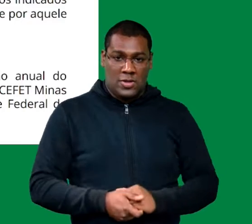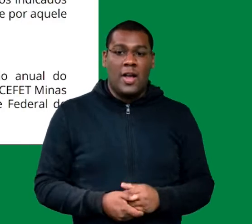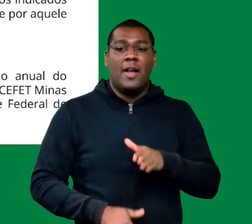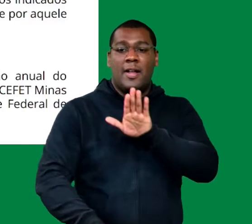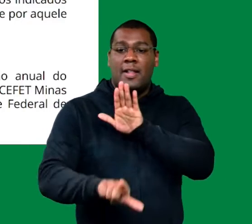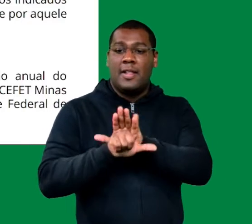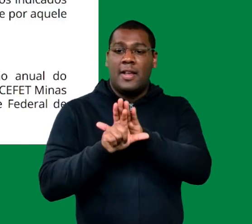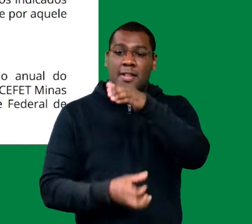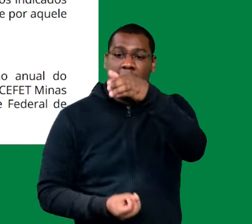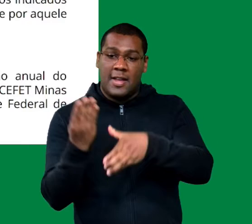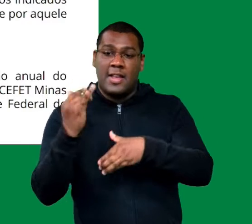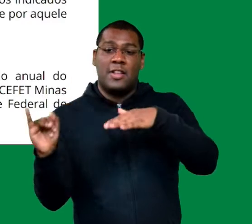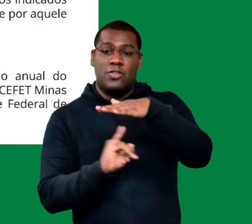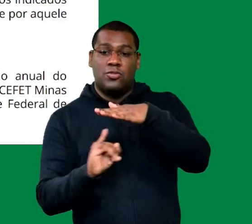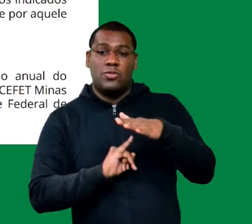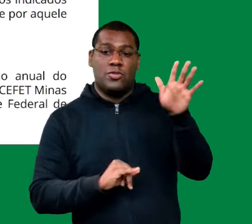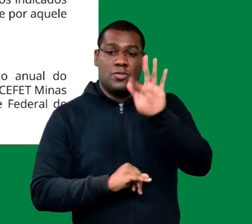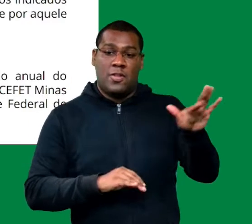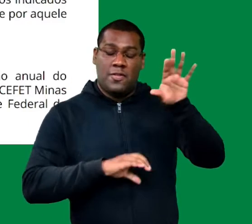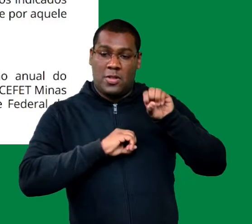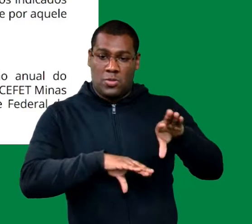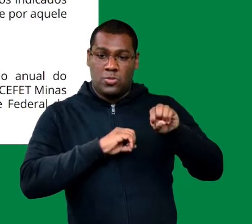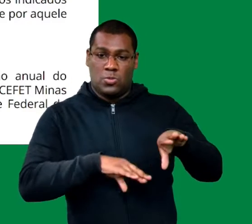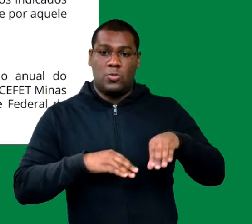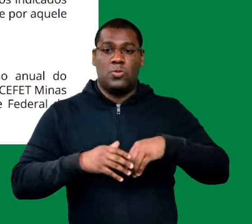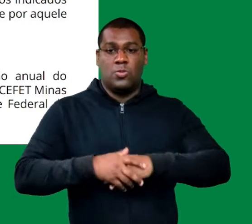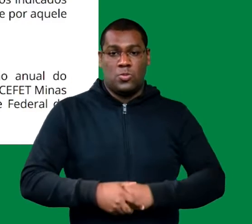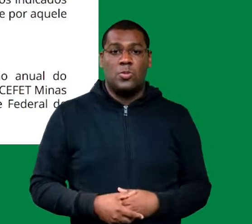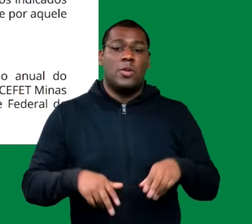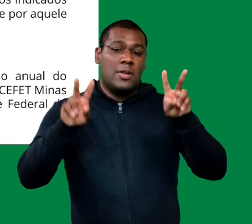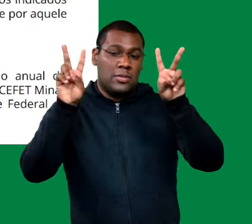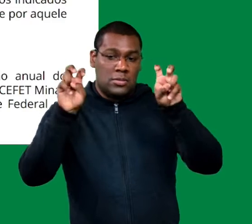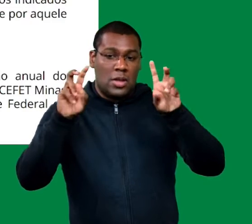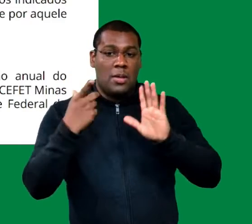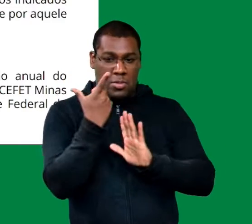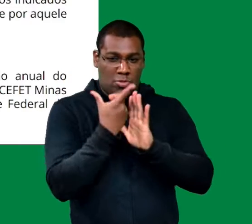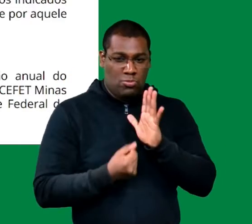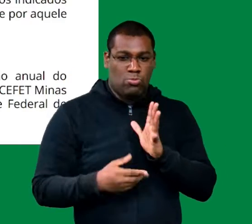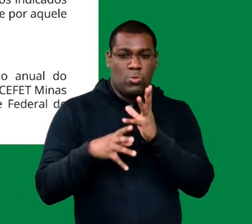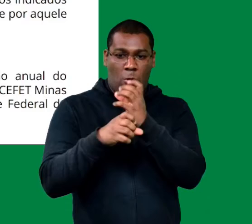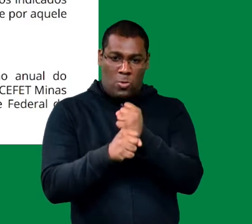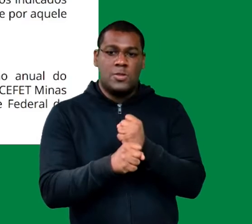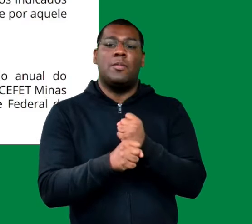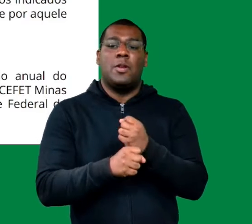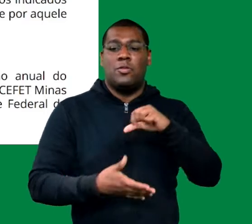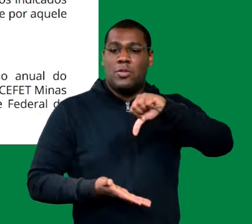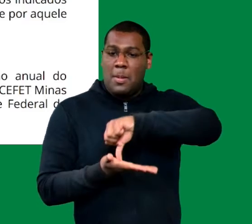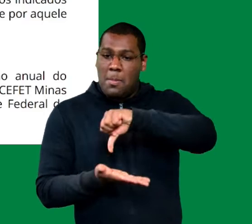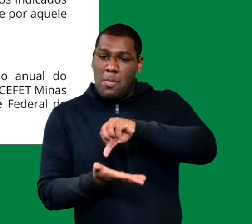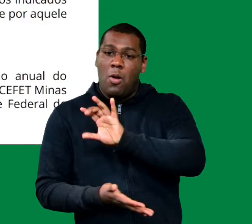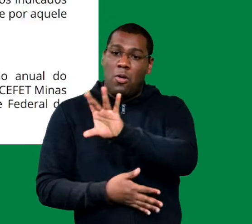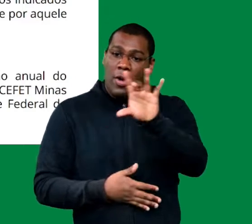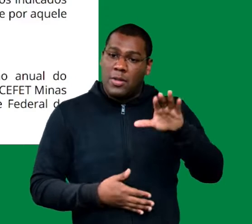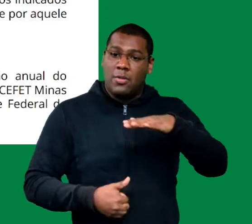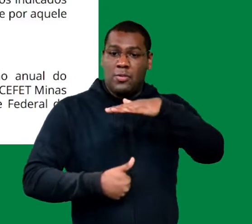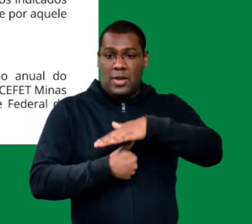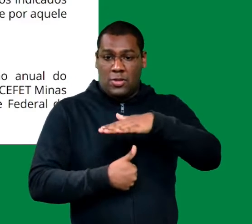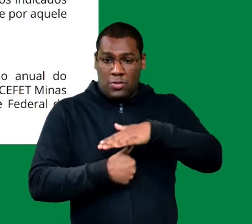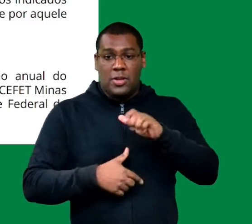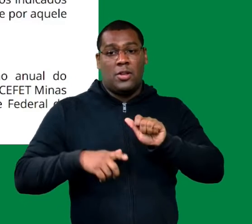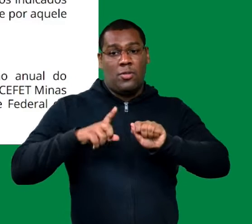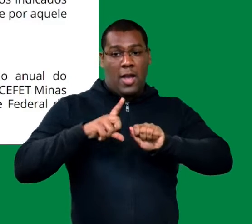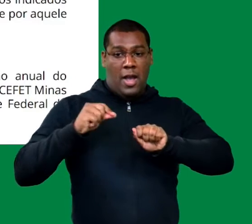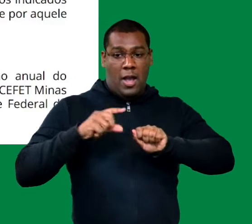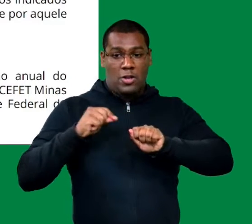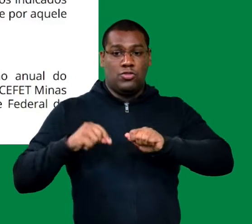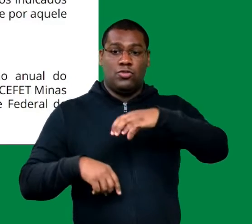criação de institutos, na parte que trata da questão orçamentária identificada por campus e reitoria, lá no artigo 9º.